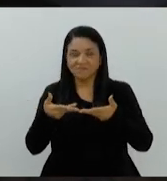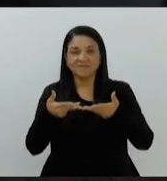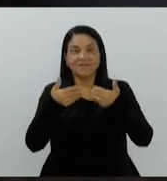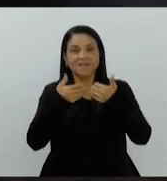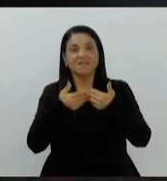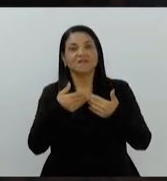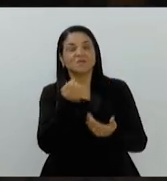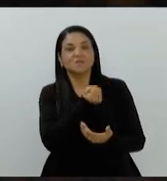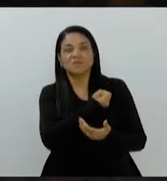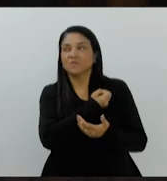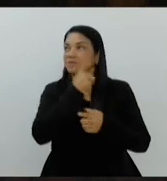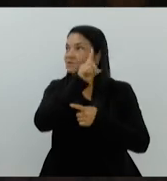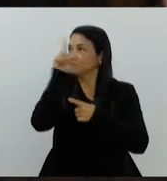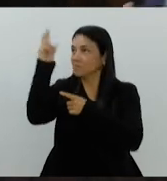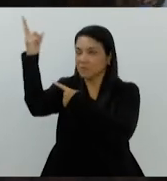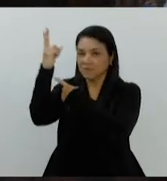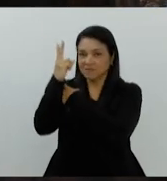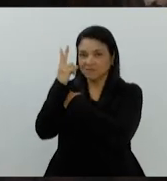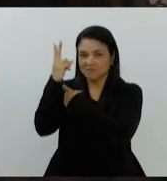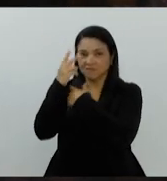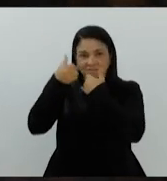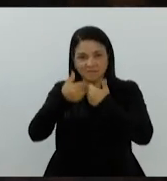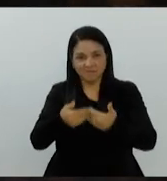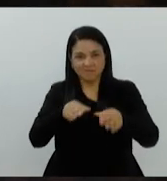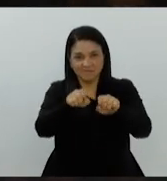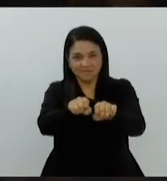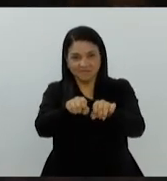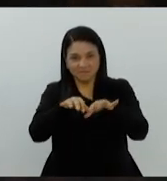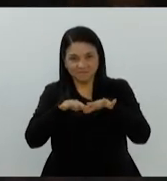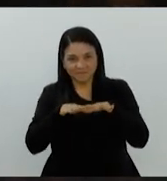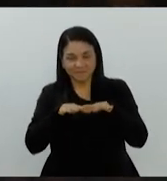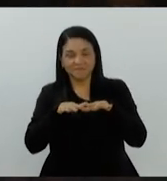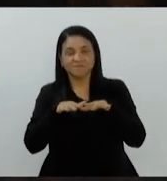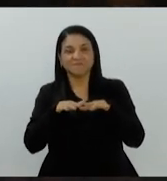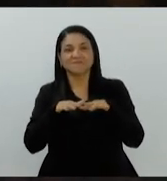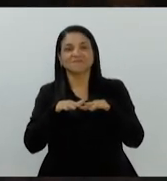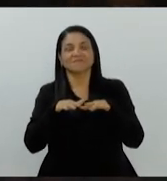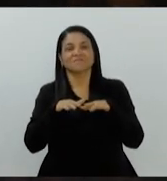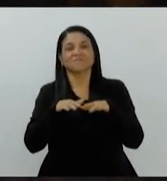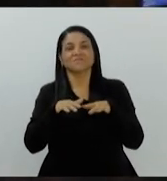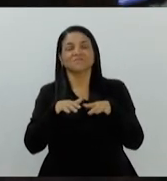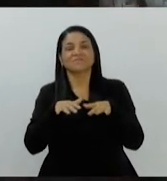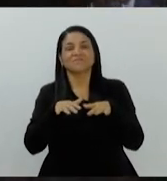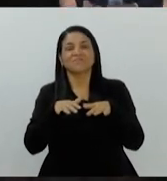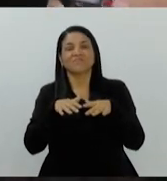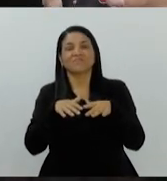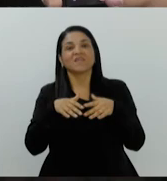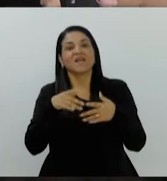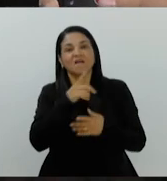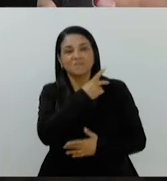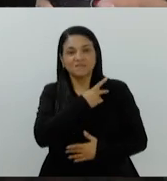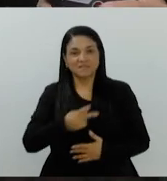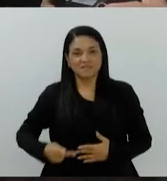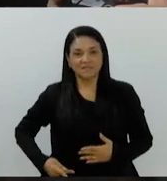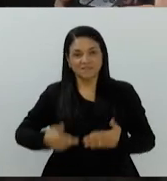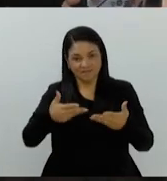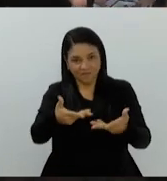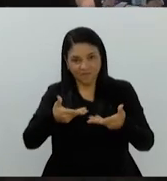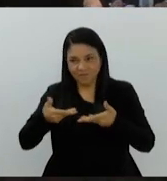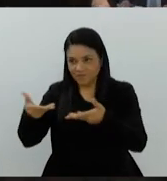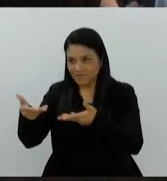Havendo número legal sobre a proteção de Deus, iniciamos nossos trabalhos. Está aberta a sessão. A presidência